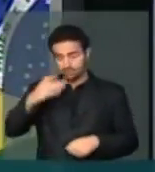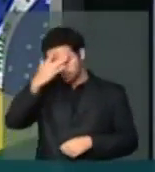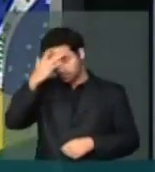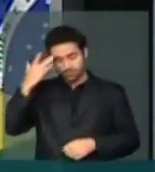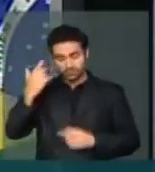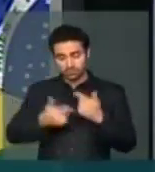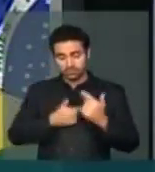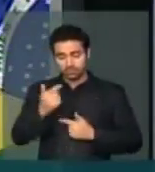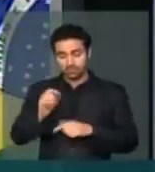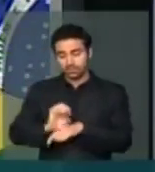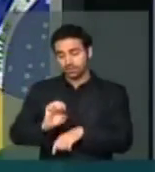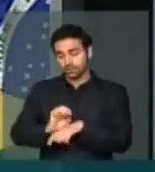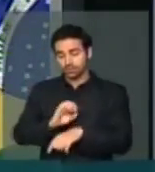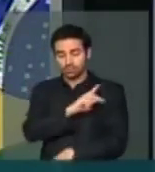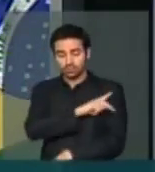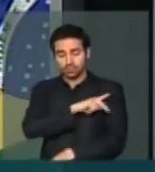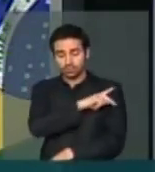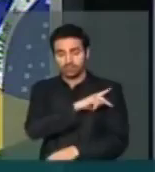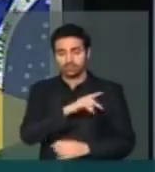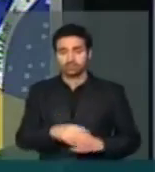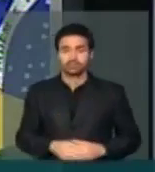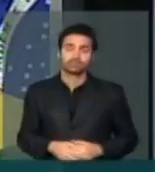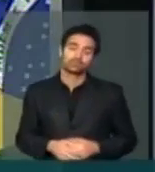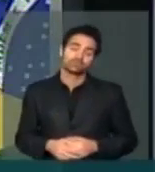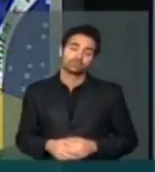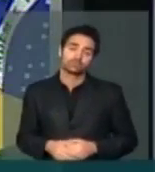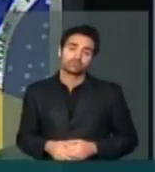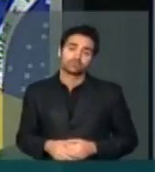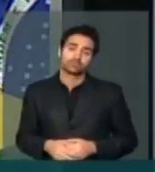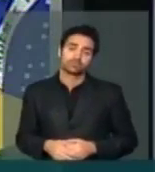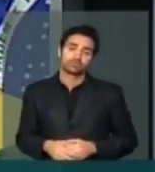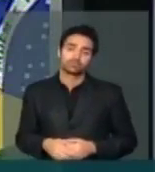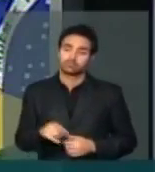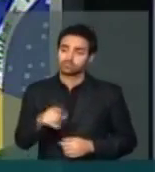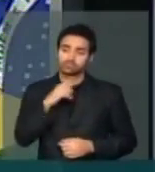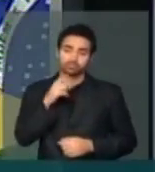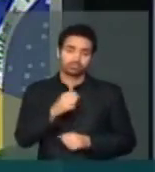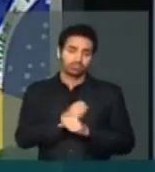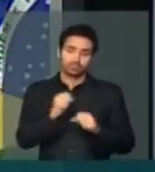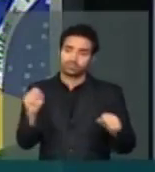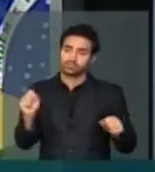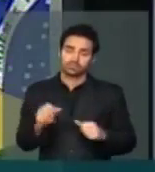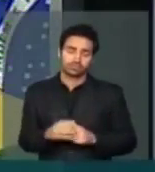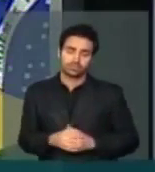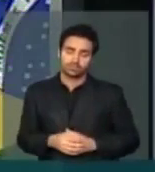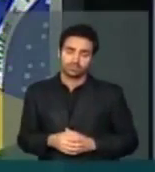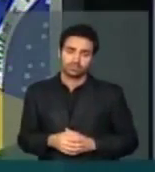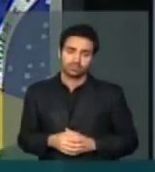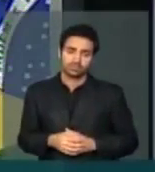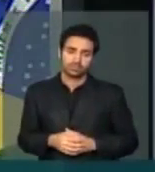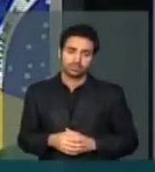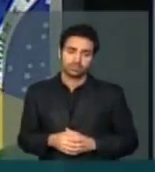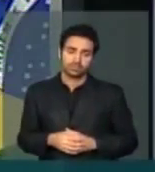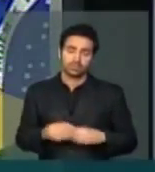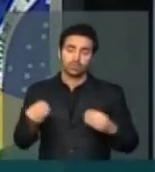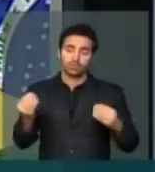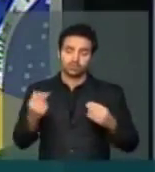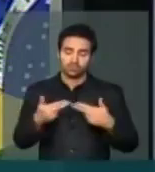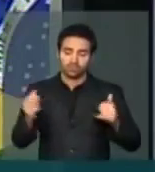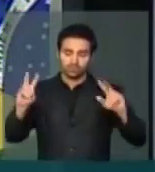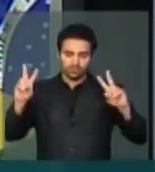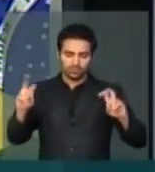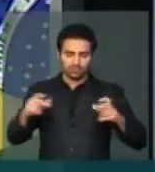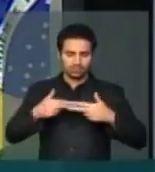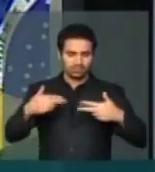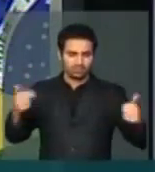público do estado do Piauí. Não é mais possível que as questões